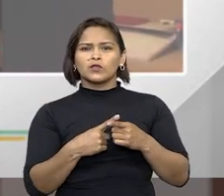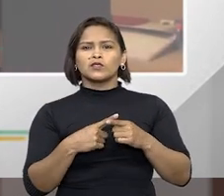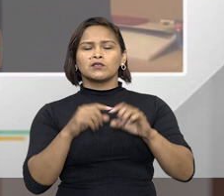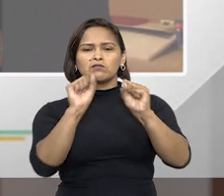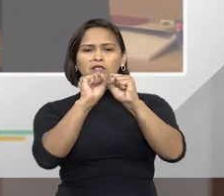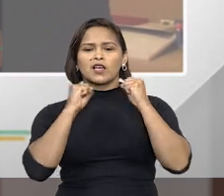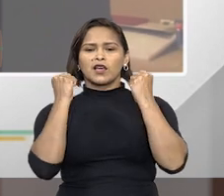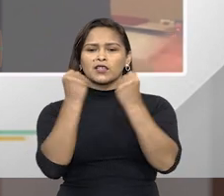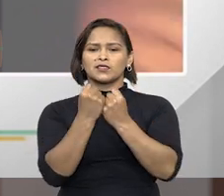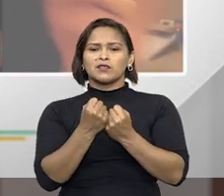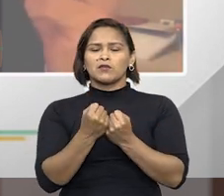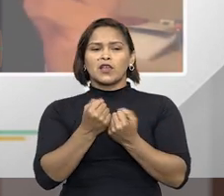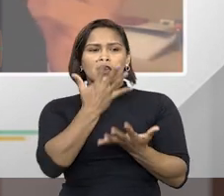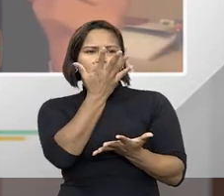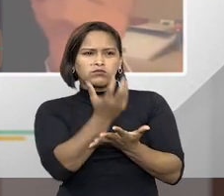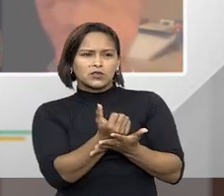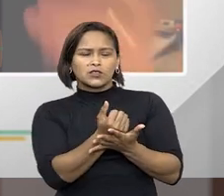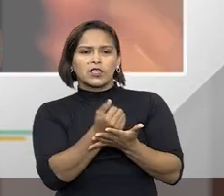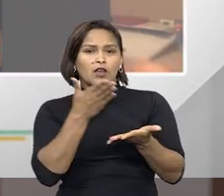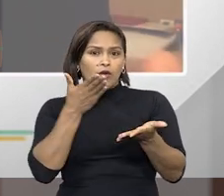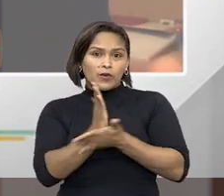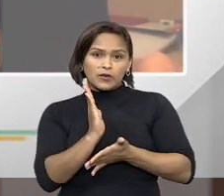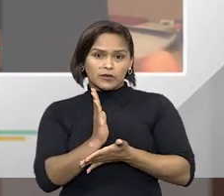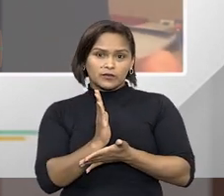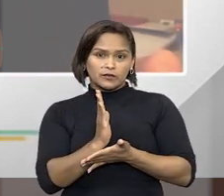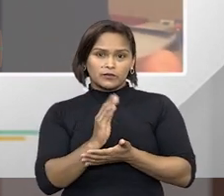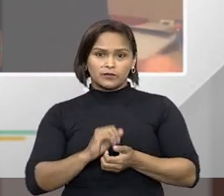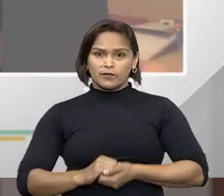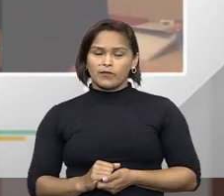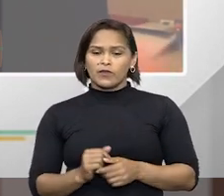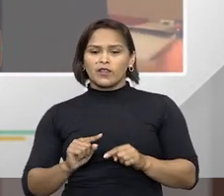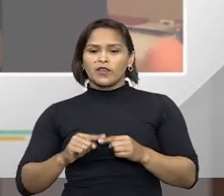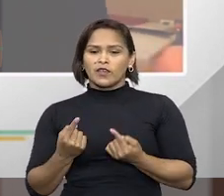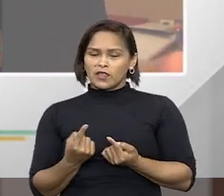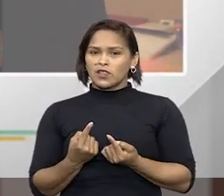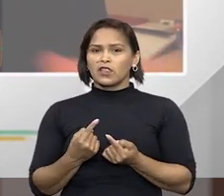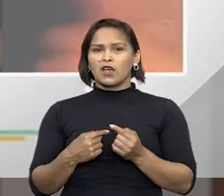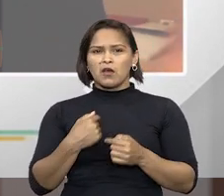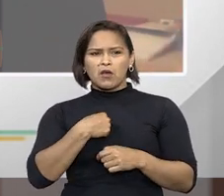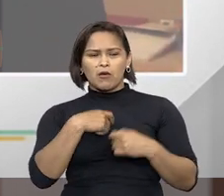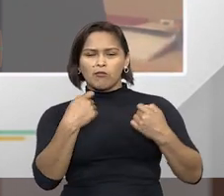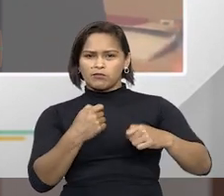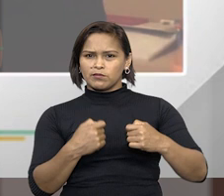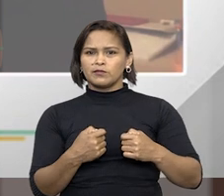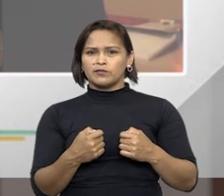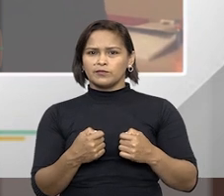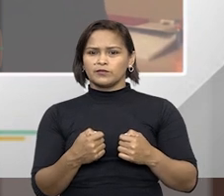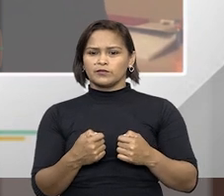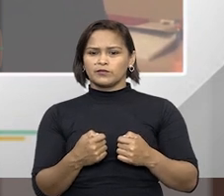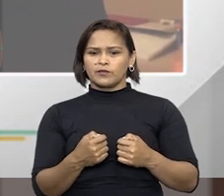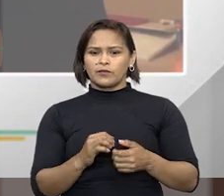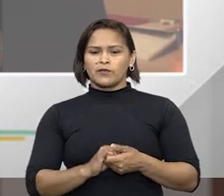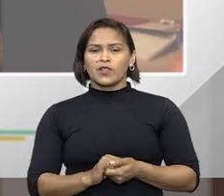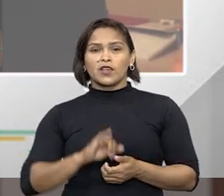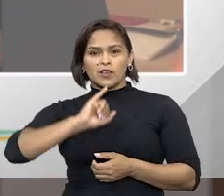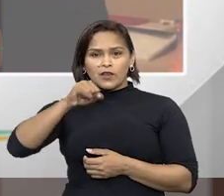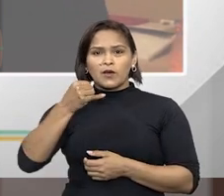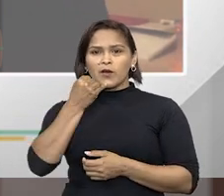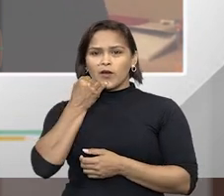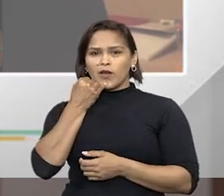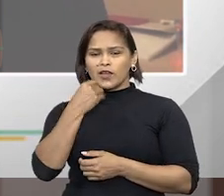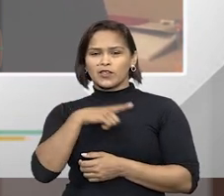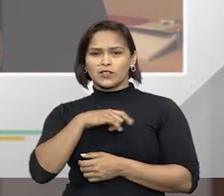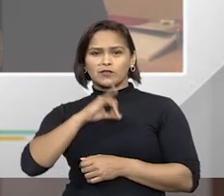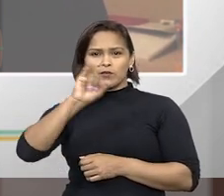concediam autorização. E então tive essa oportunidade de ter sido o primeiro